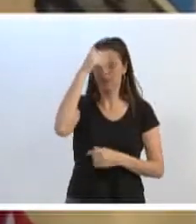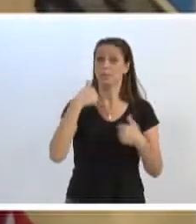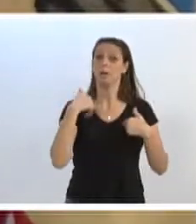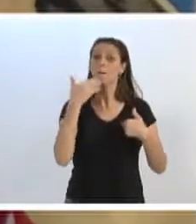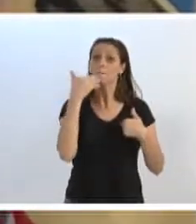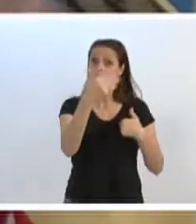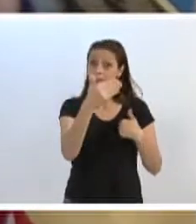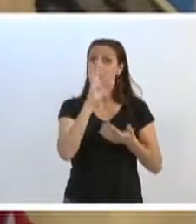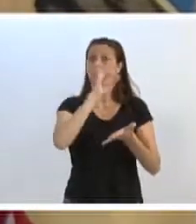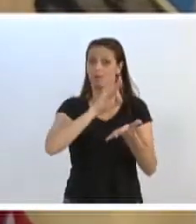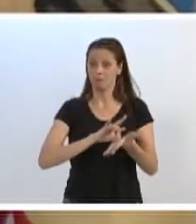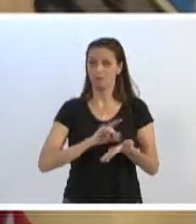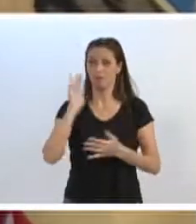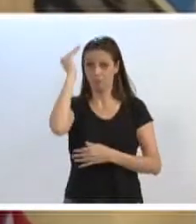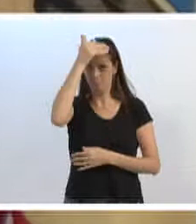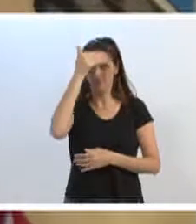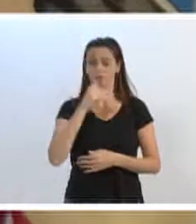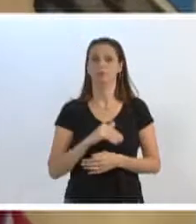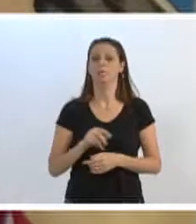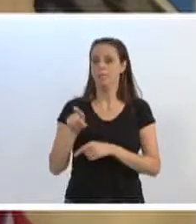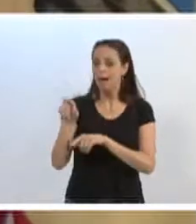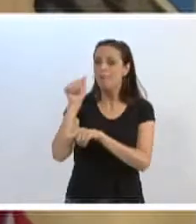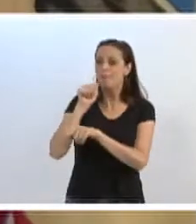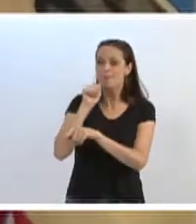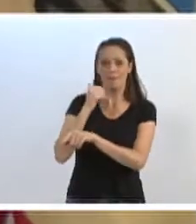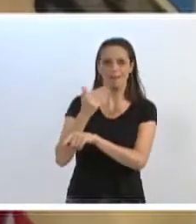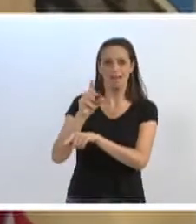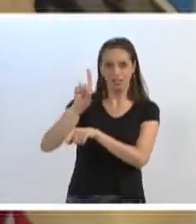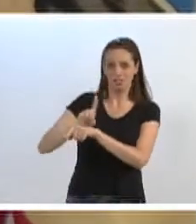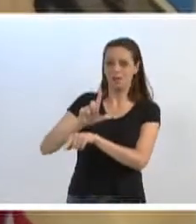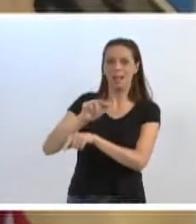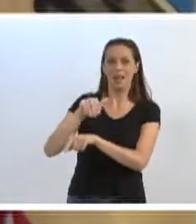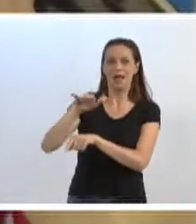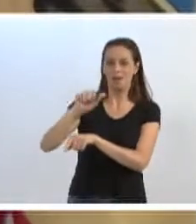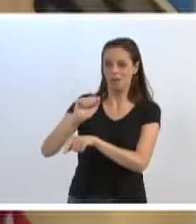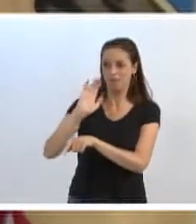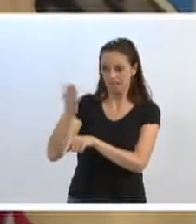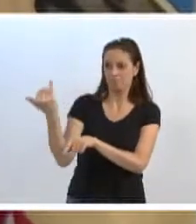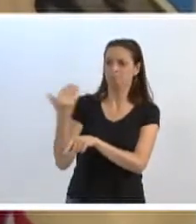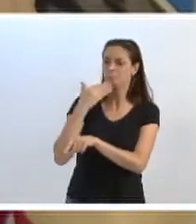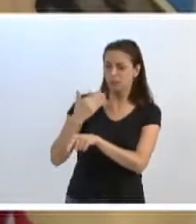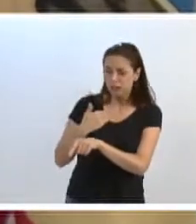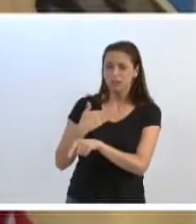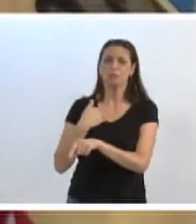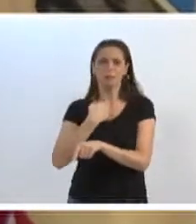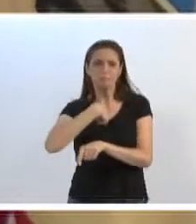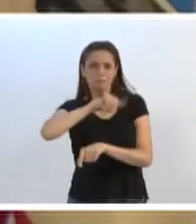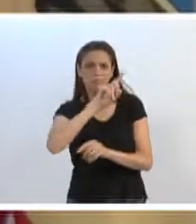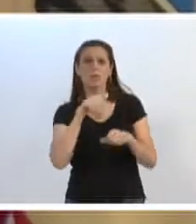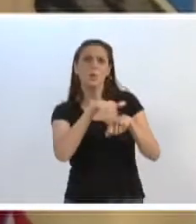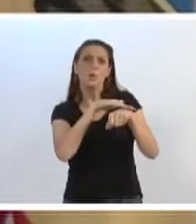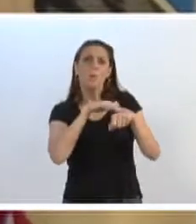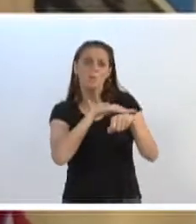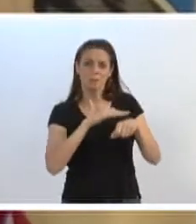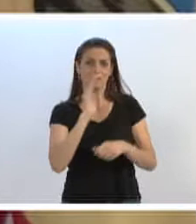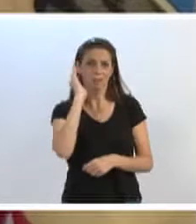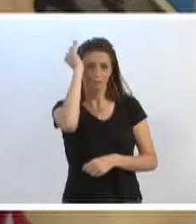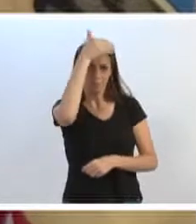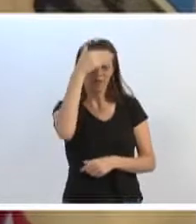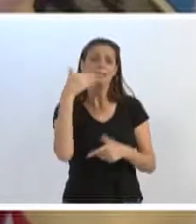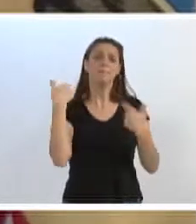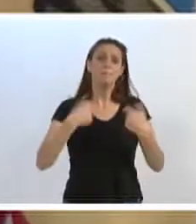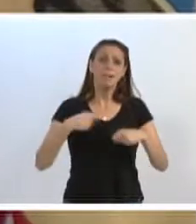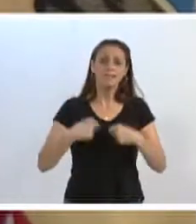pedido junto com a diretora Lara, minha amiga que está aqui, interlocutamos junto ao presidente Almir, para que os diretores viessem na casa e